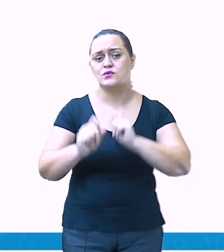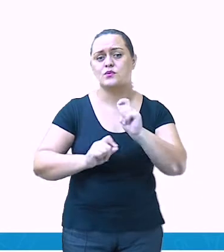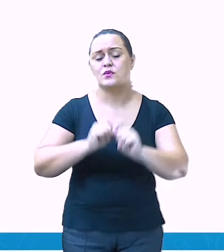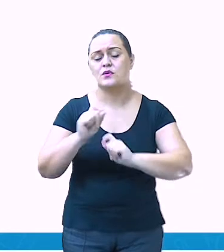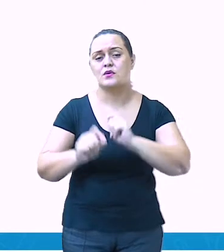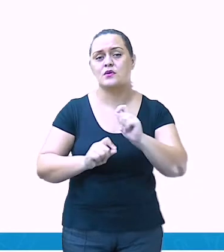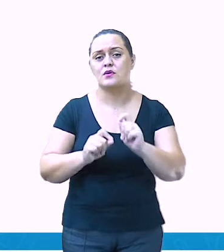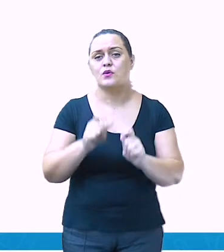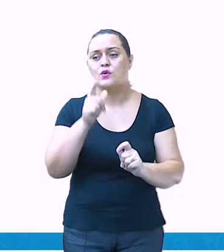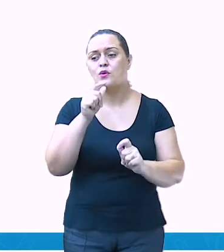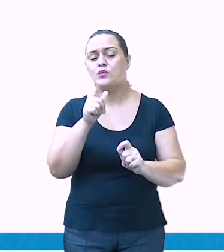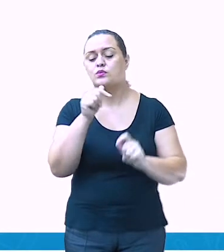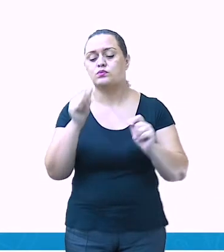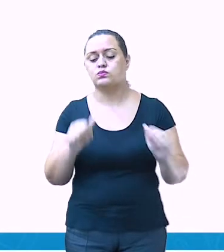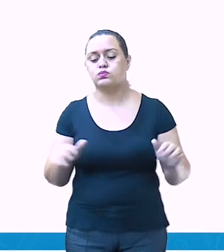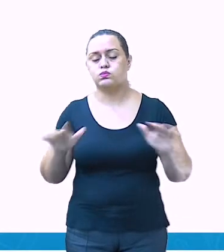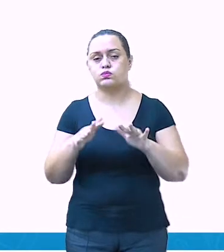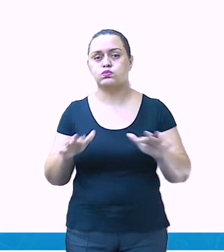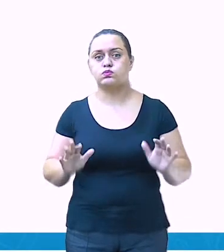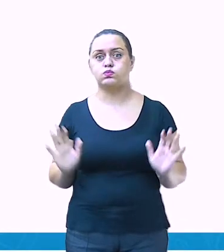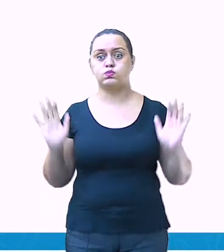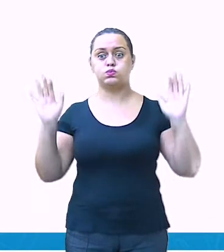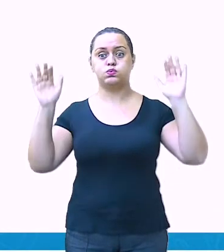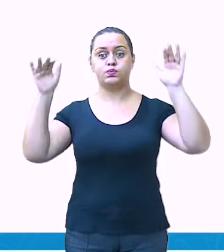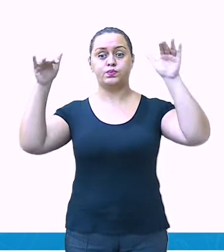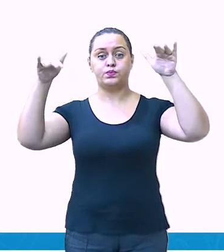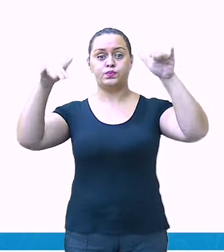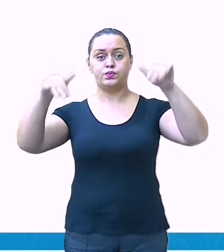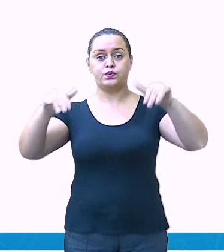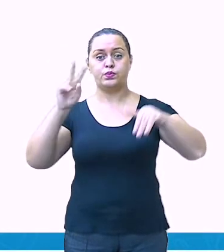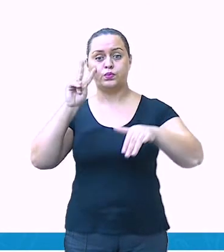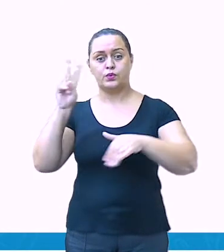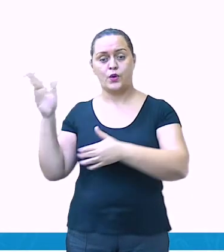maremoto ou um tsunami.